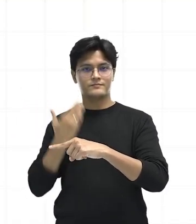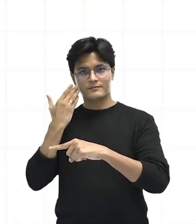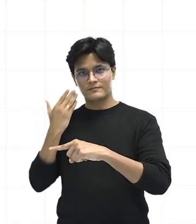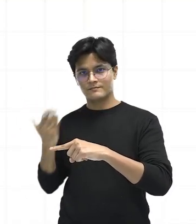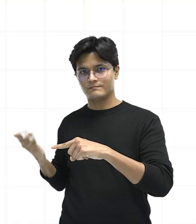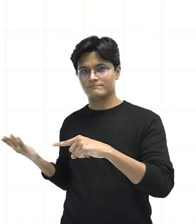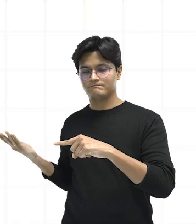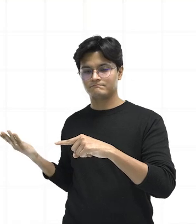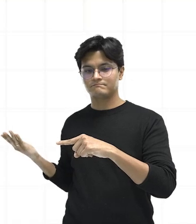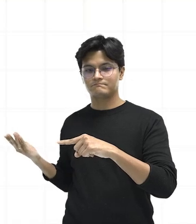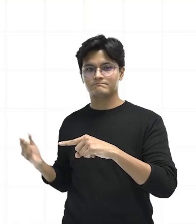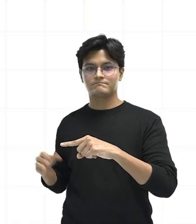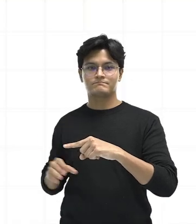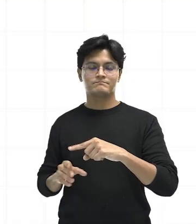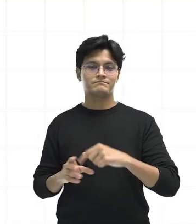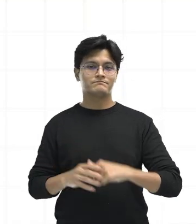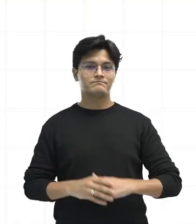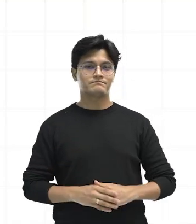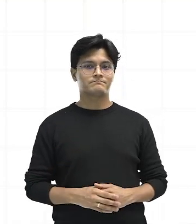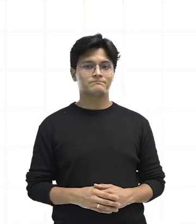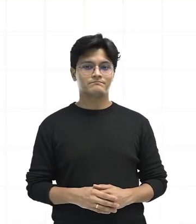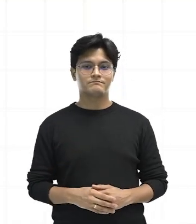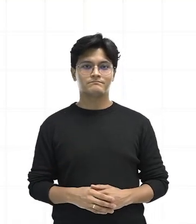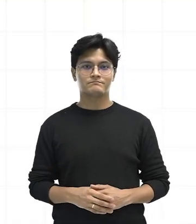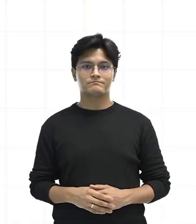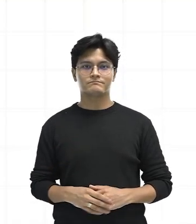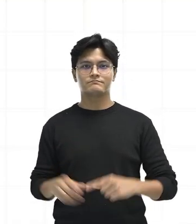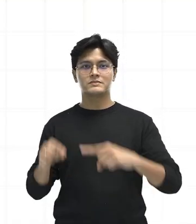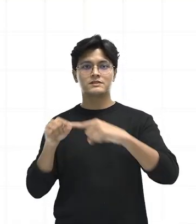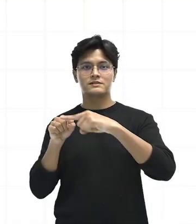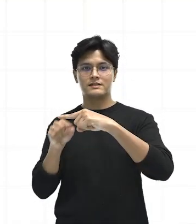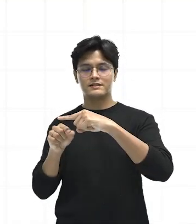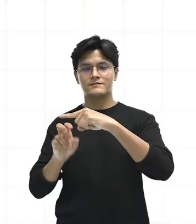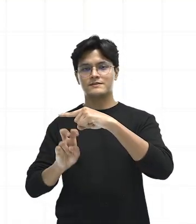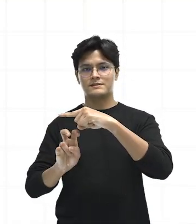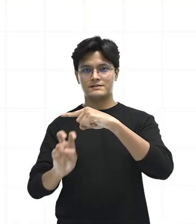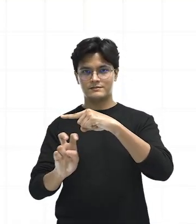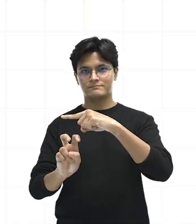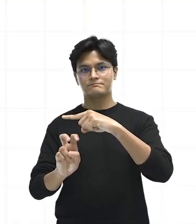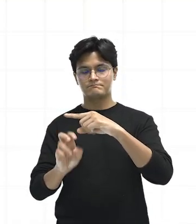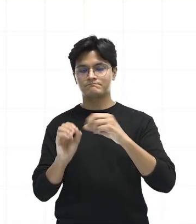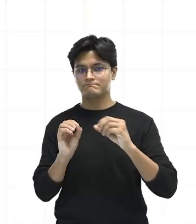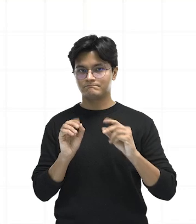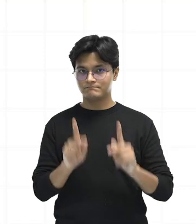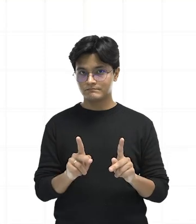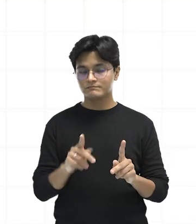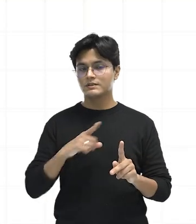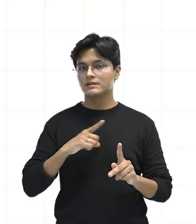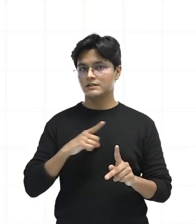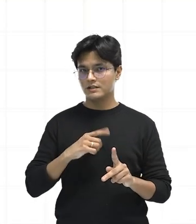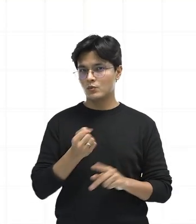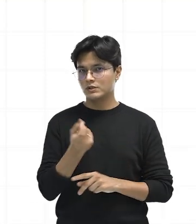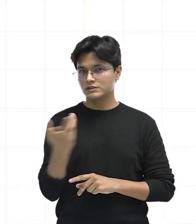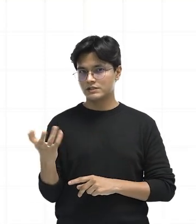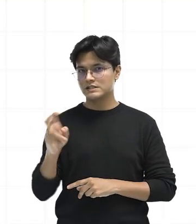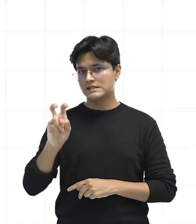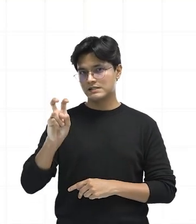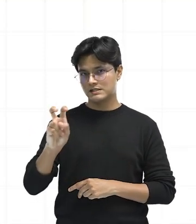Mais 8. Tudo isso dividido por 5, ok? Já que eu tenho 5